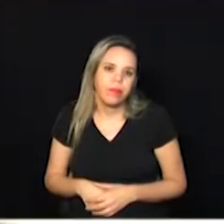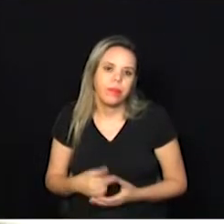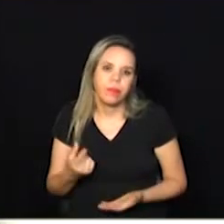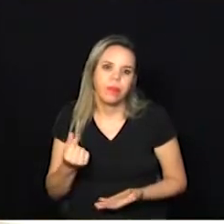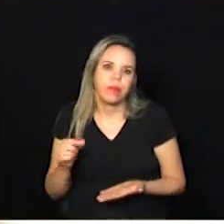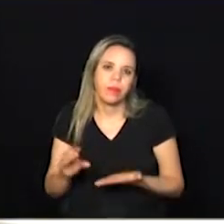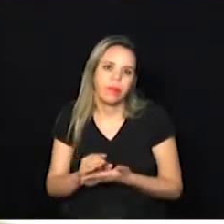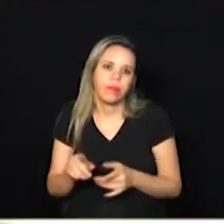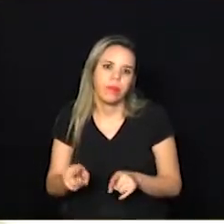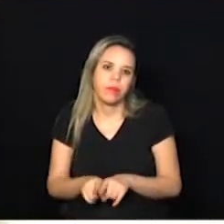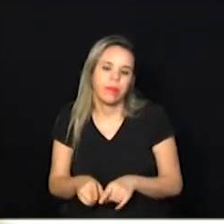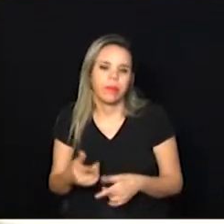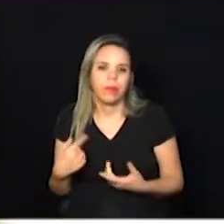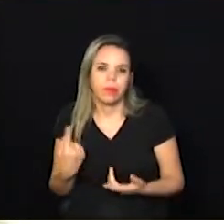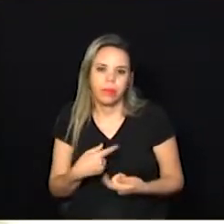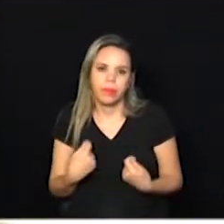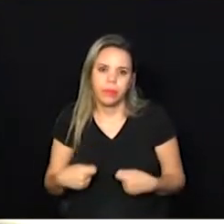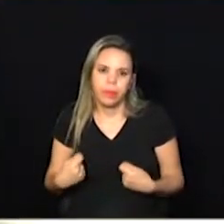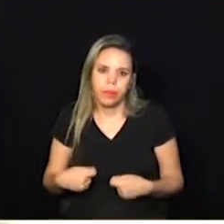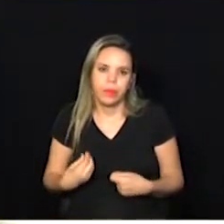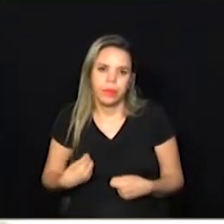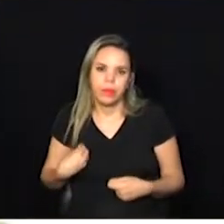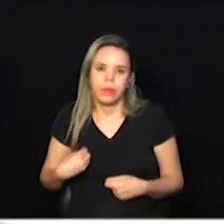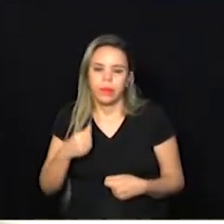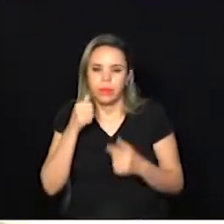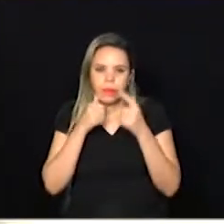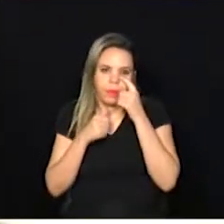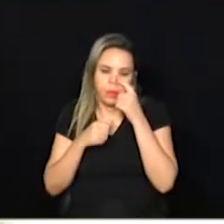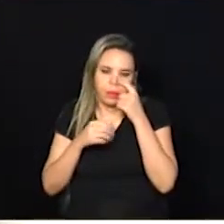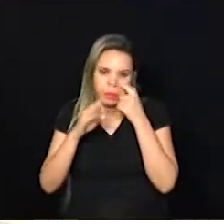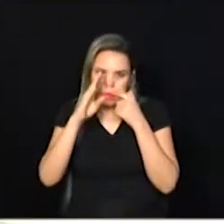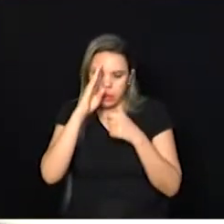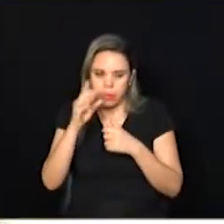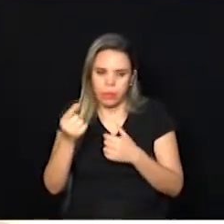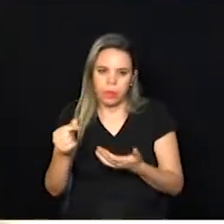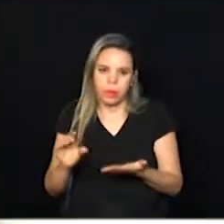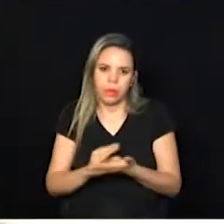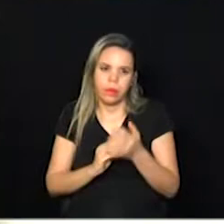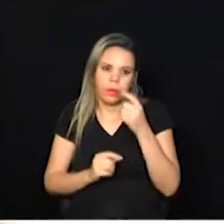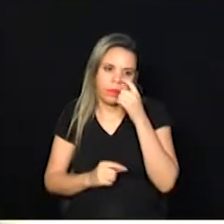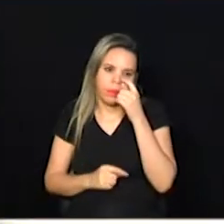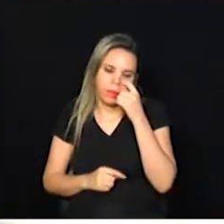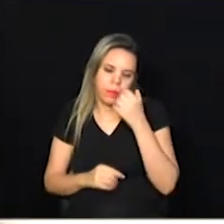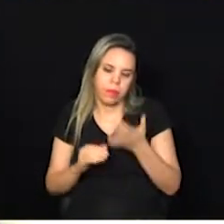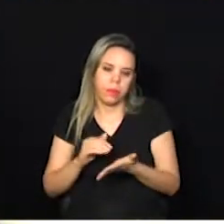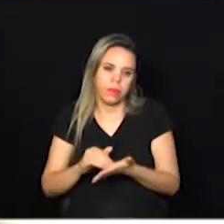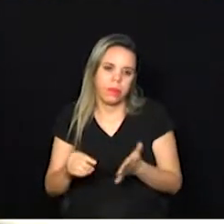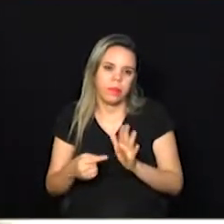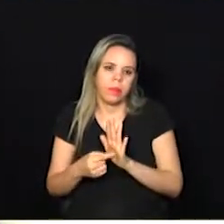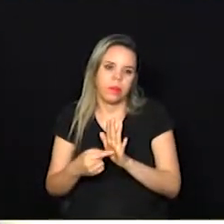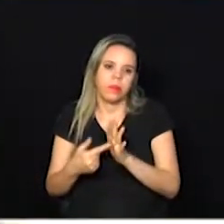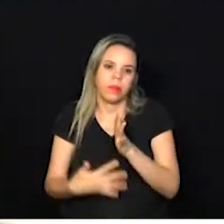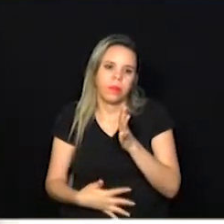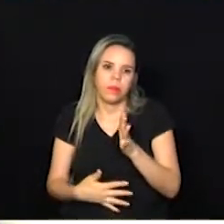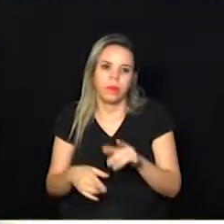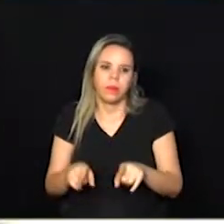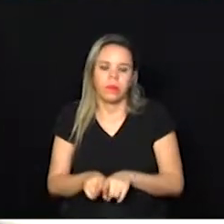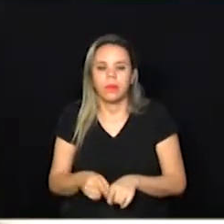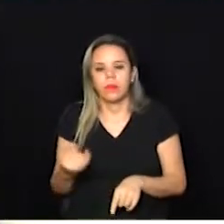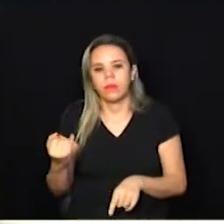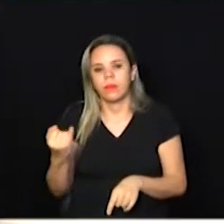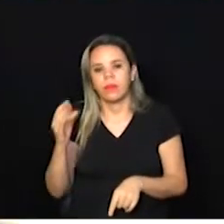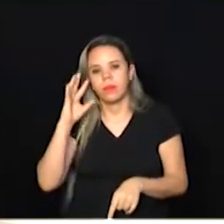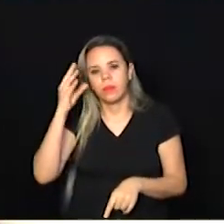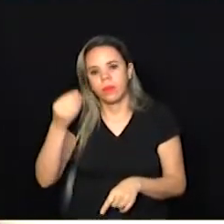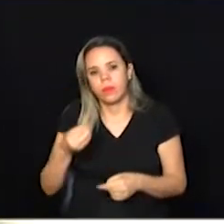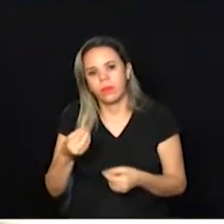orçamentária, né? Porque a gente precisa que a vida da mulher seja prioridade no orçamento. A secretária aí apresentou vários itens também, né? É importante entender